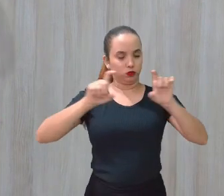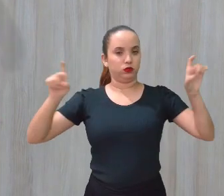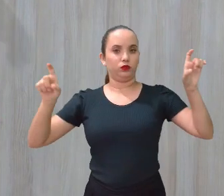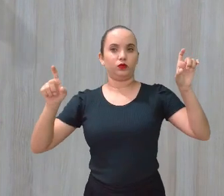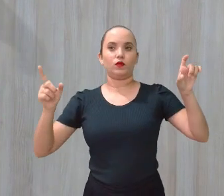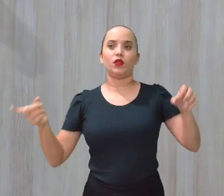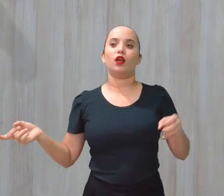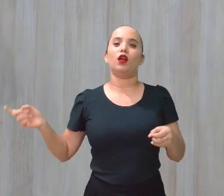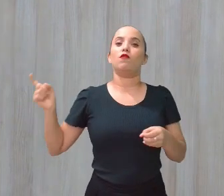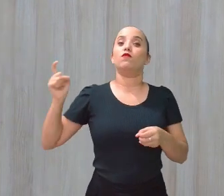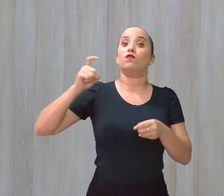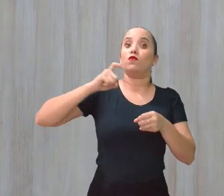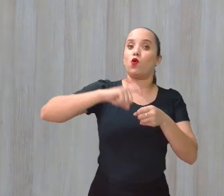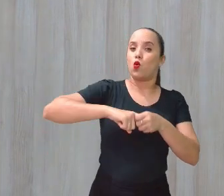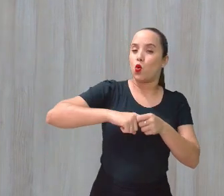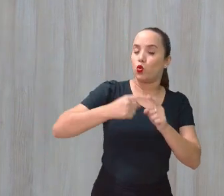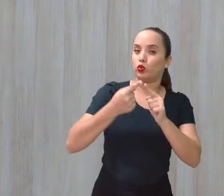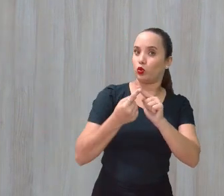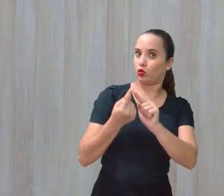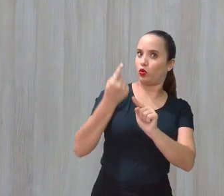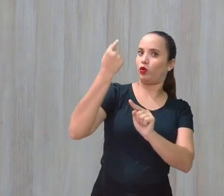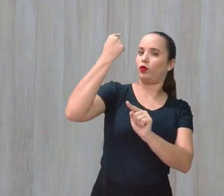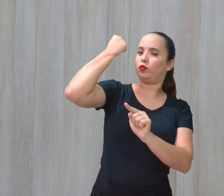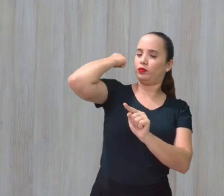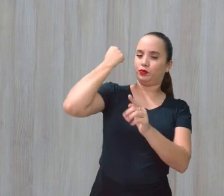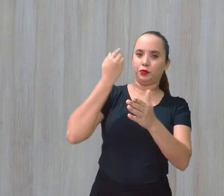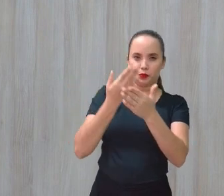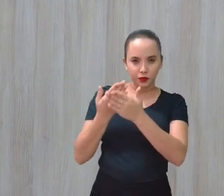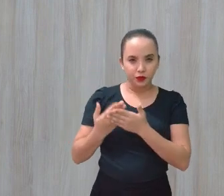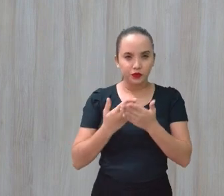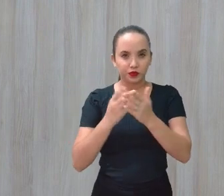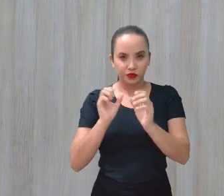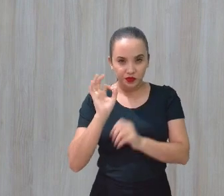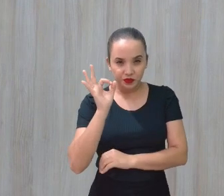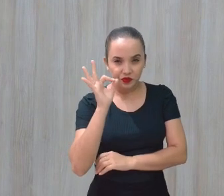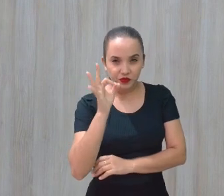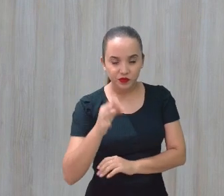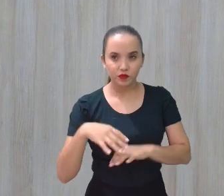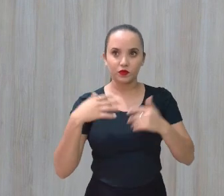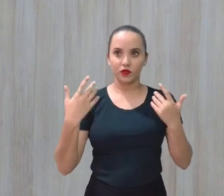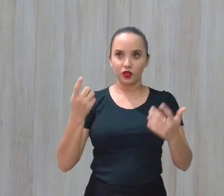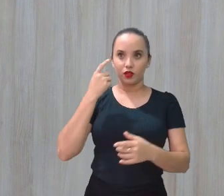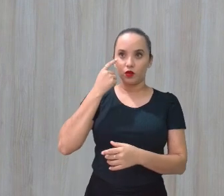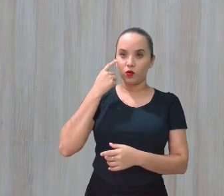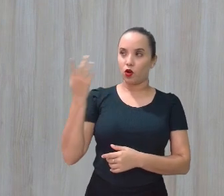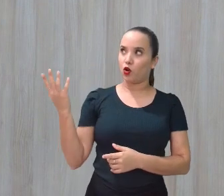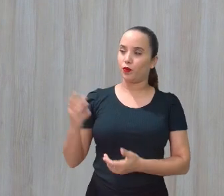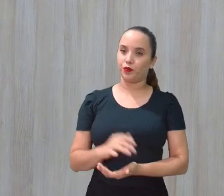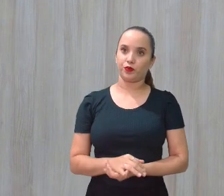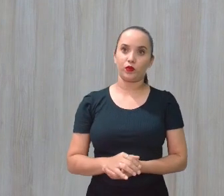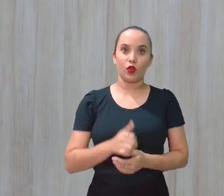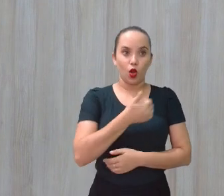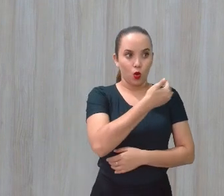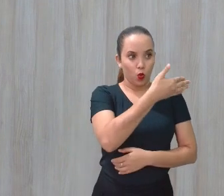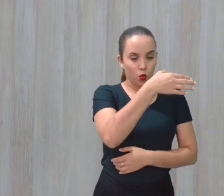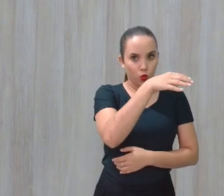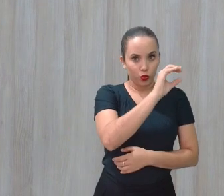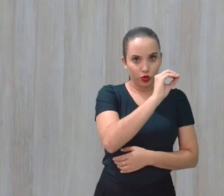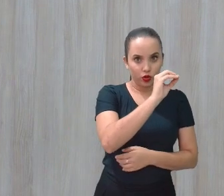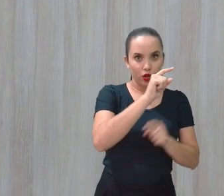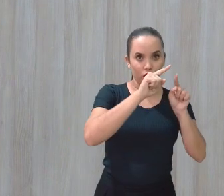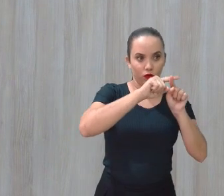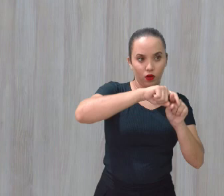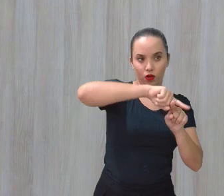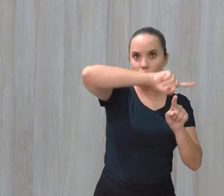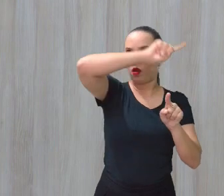volta a ser aquela equação que a gente estudou na aula anterior, tá certo? Então, feita essa passagem, ou seja, aquele 10 passando para o outro